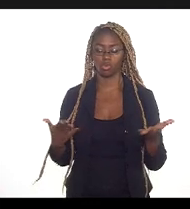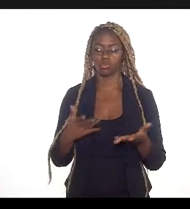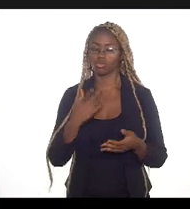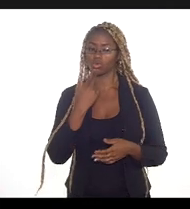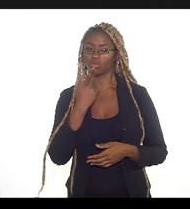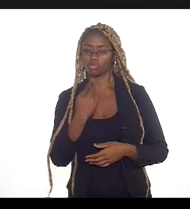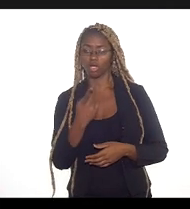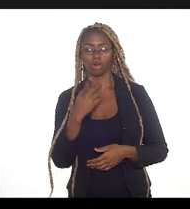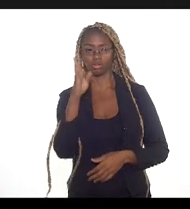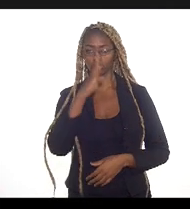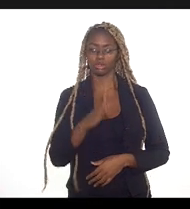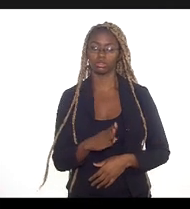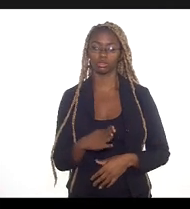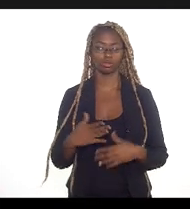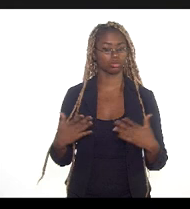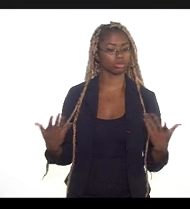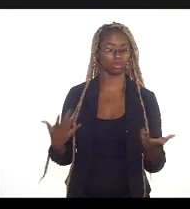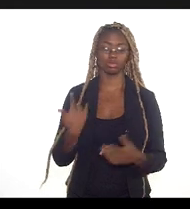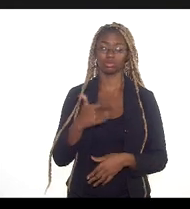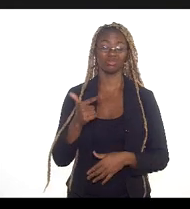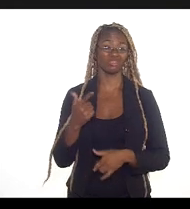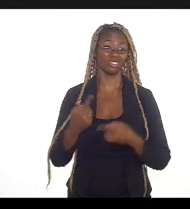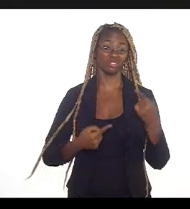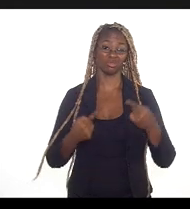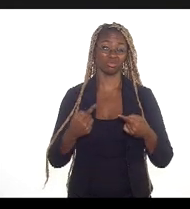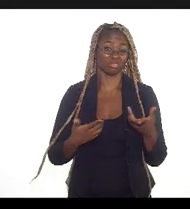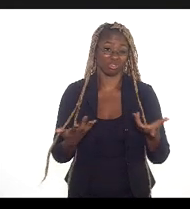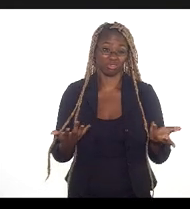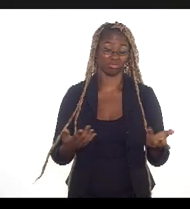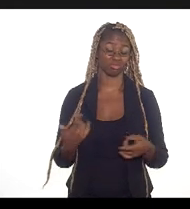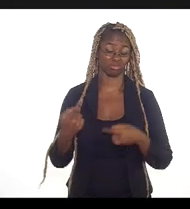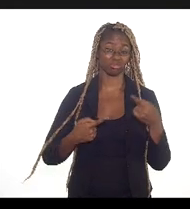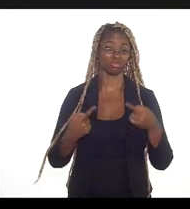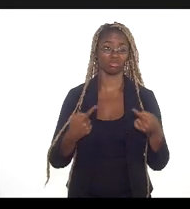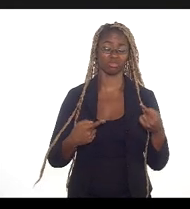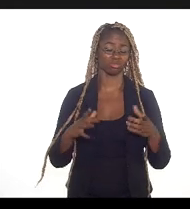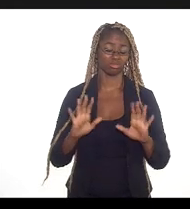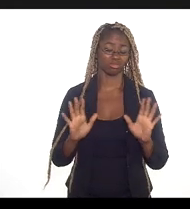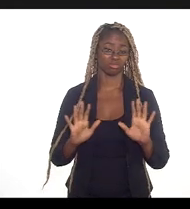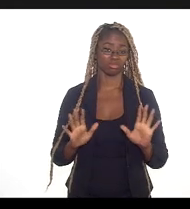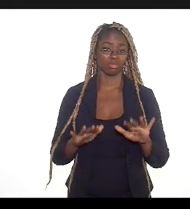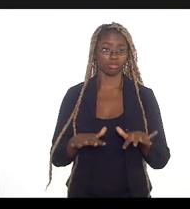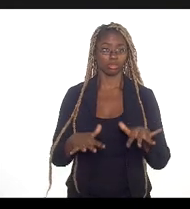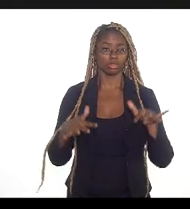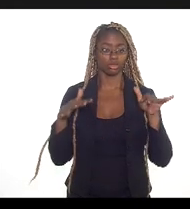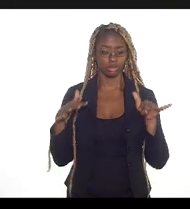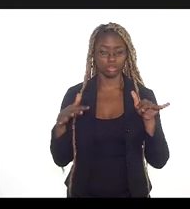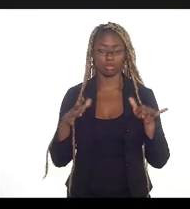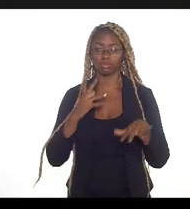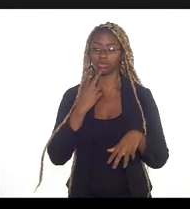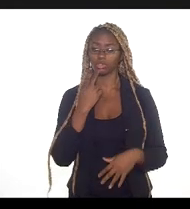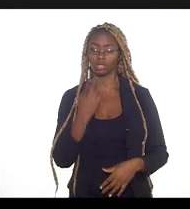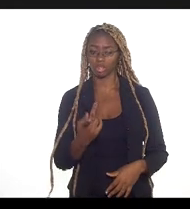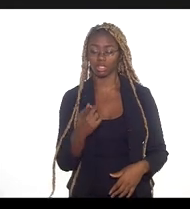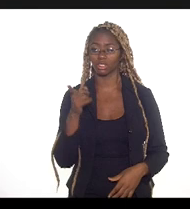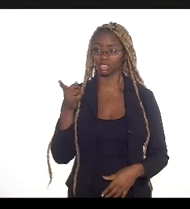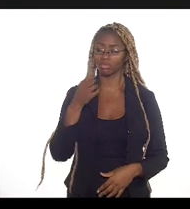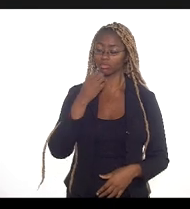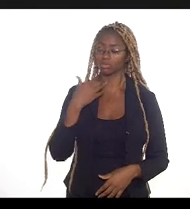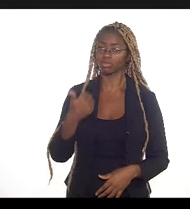no Brasil. Então, não tem o que discutir. O parlamento aprovar como utilidade pública uma associação que